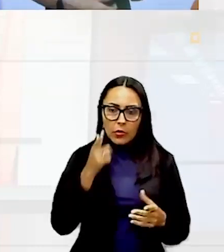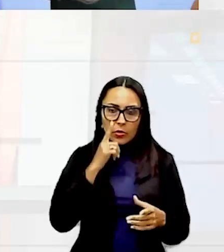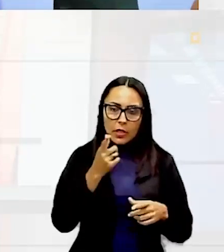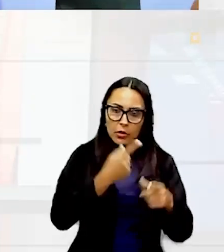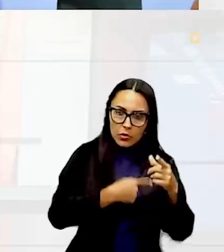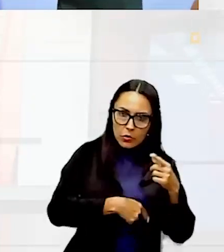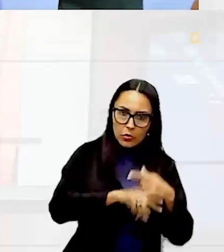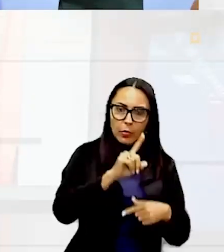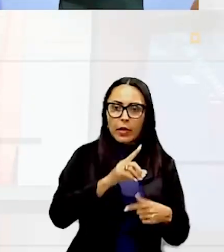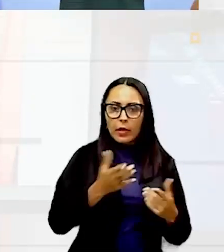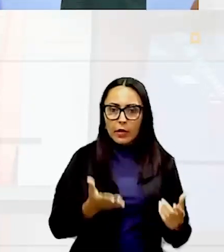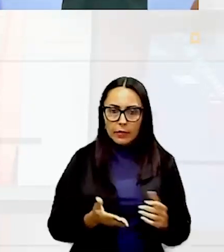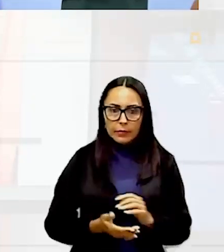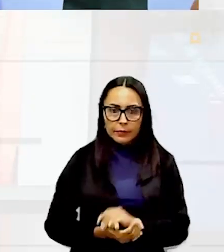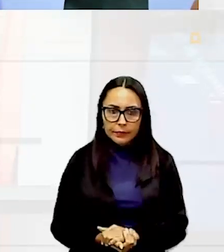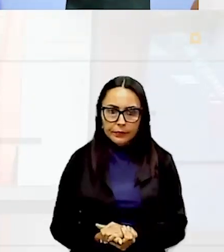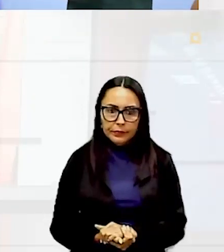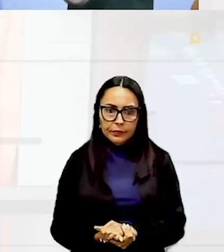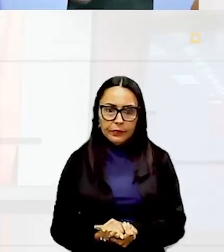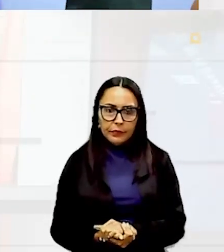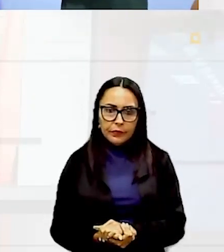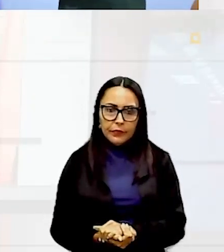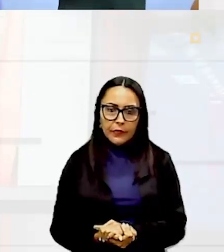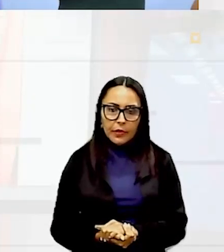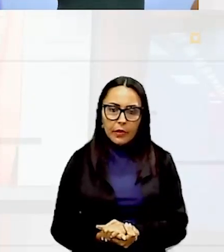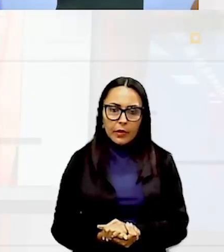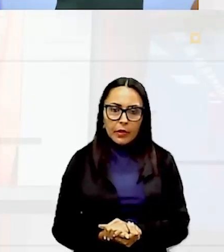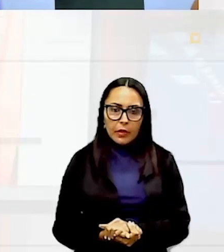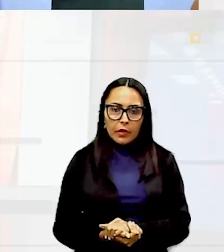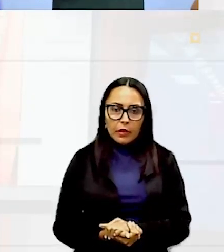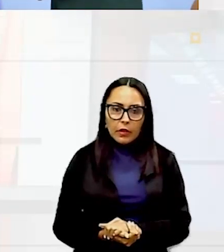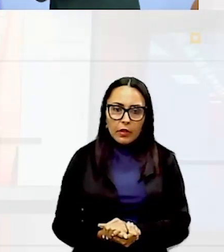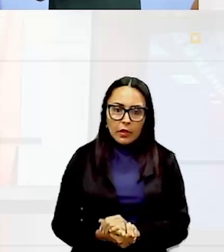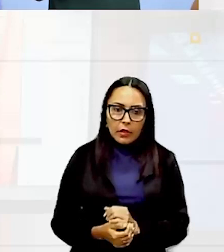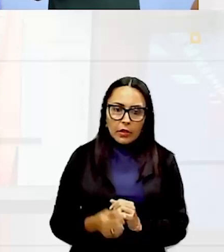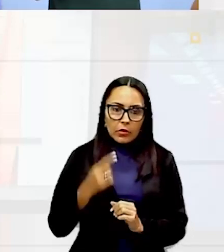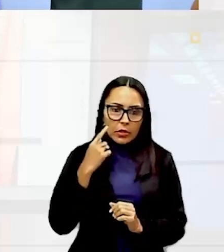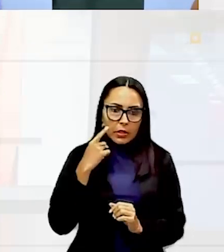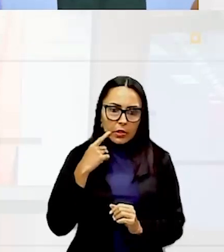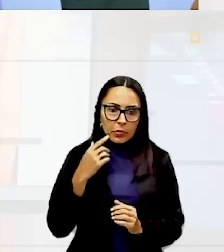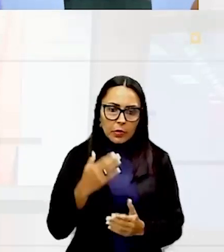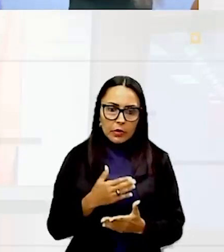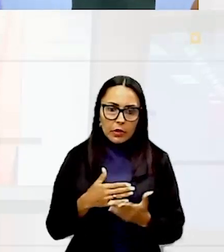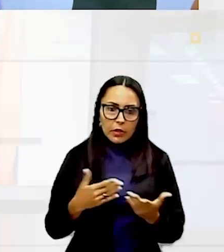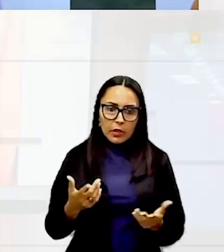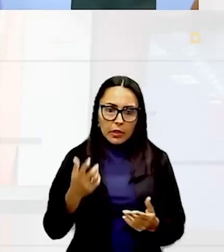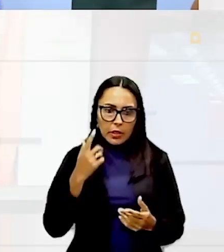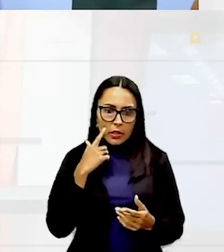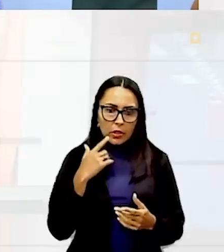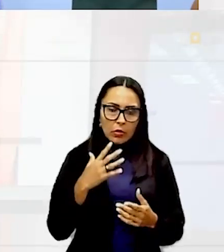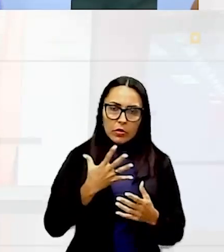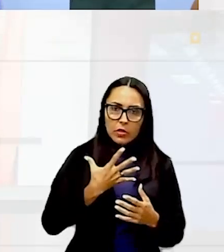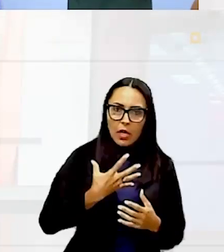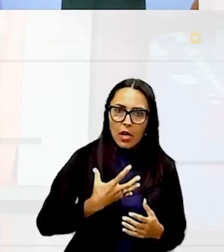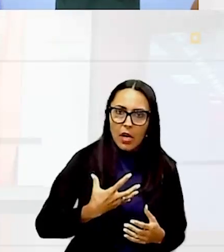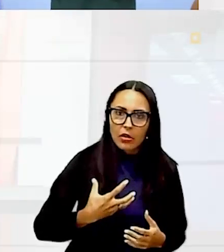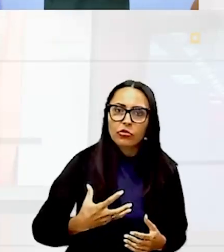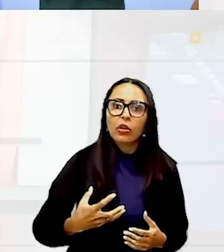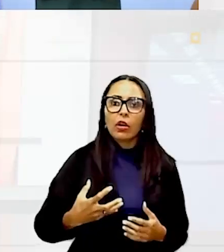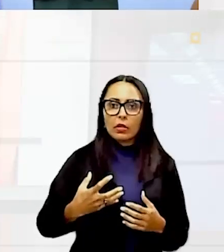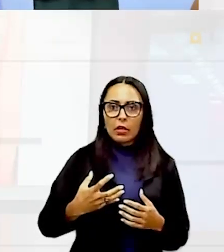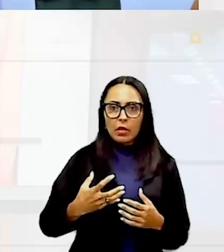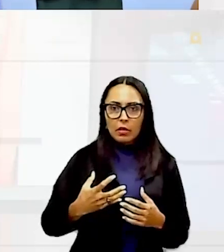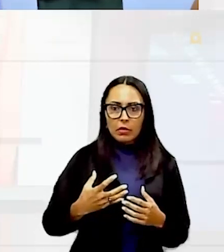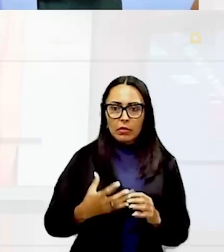superar. Ela consegue uma habilidade que ela consegue se transformar num quadrado pesado e não ser arrastada pela tempestade de areia.